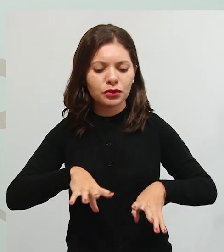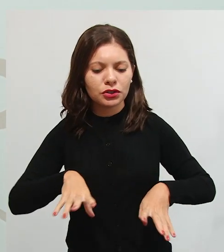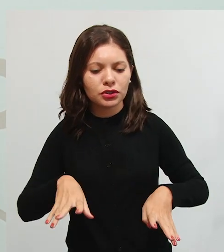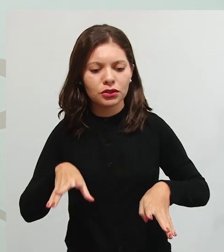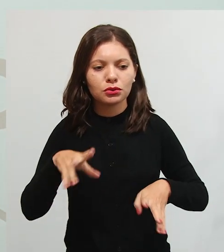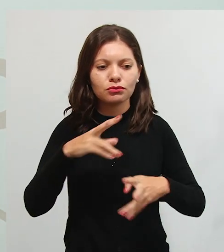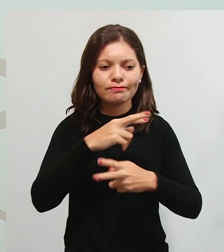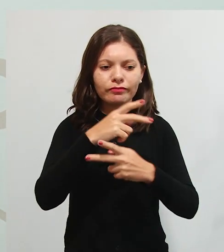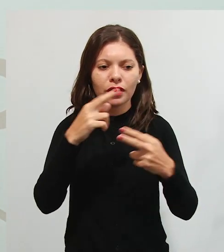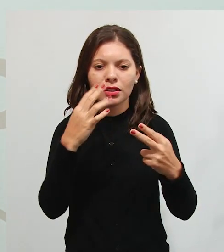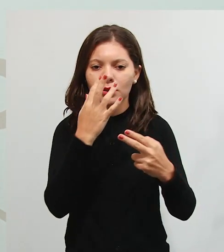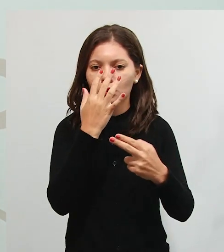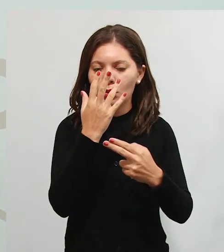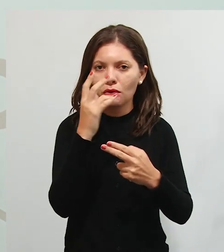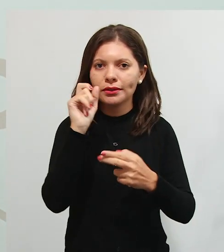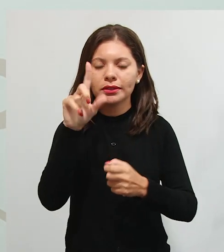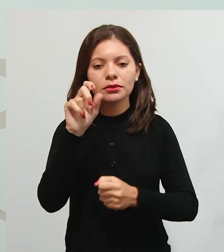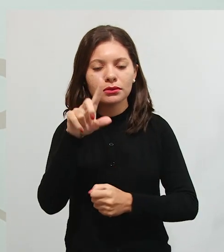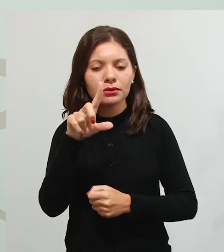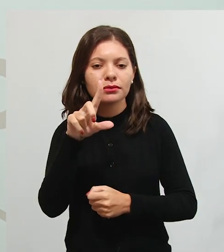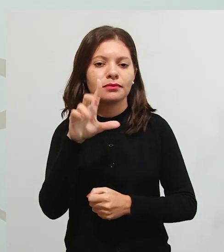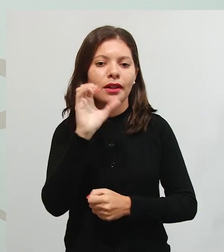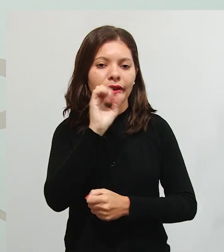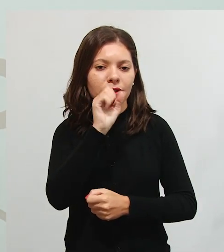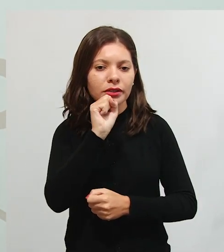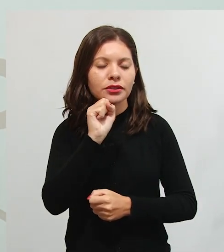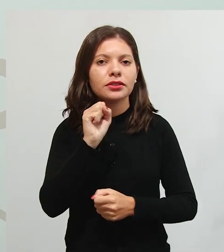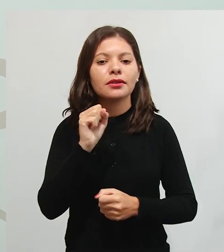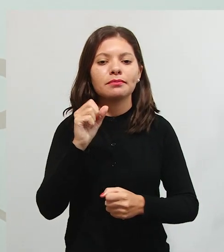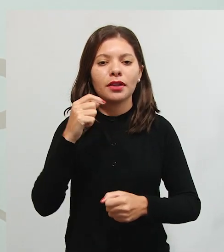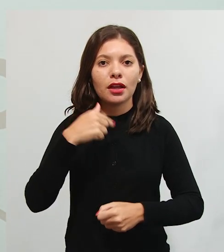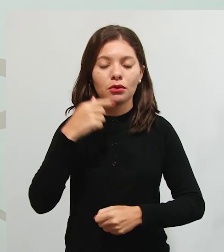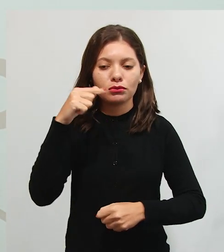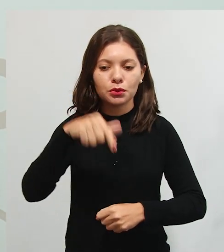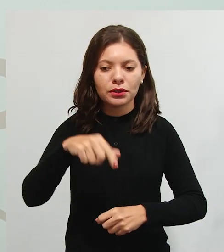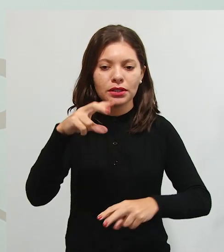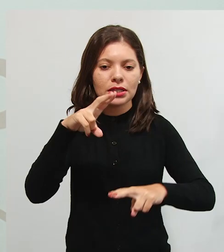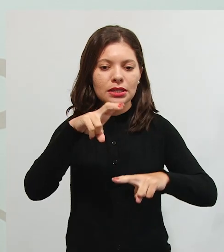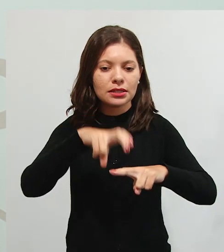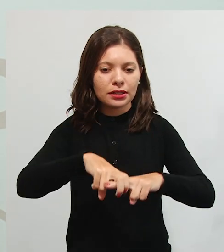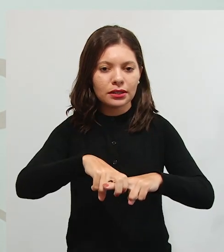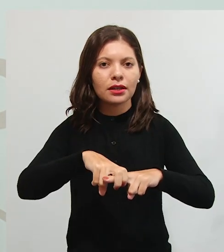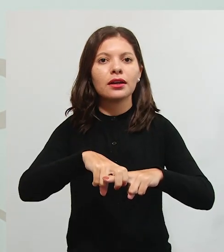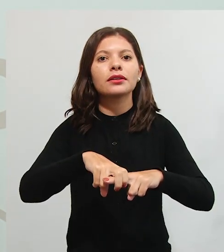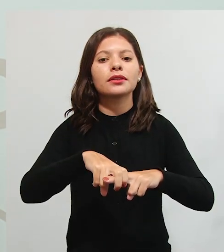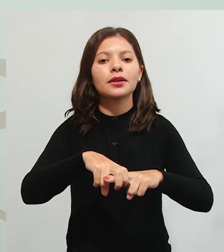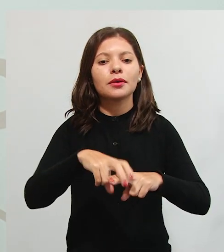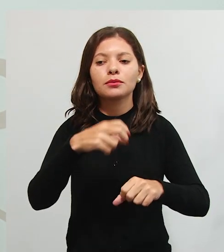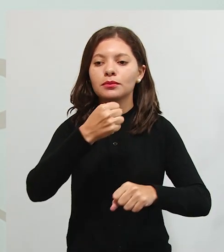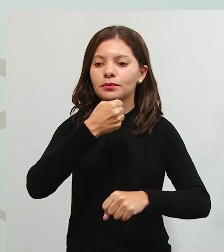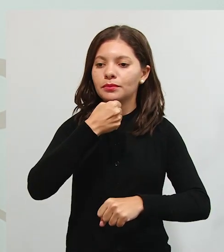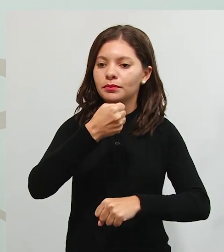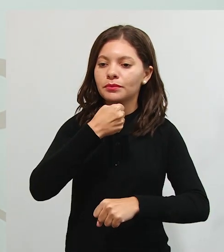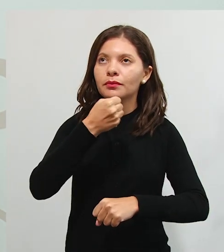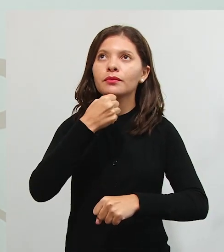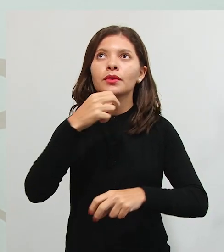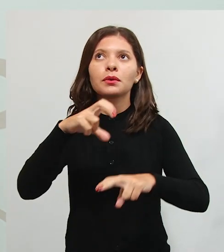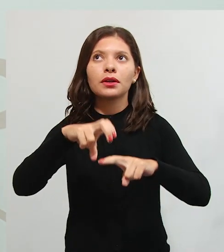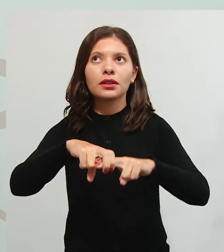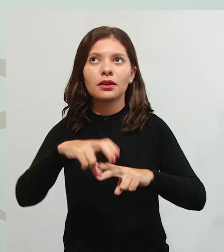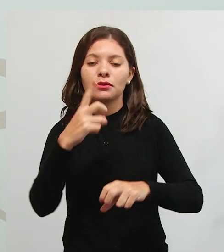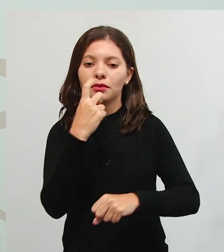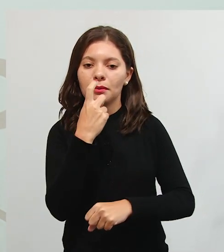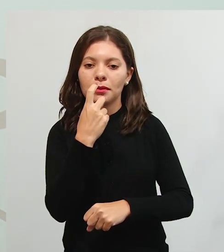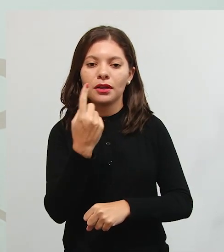estampa alaranjada e azulada. Estou sentada em uma organização de entrevista com a cadeira